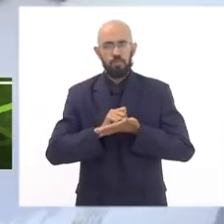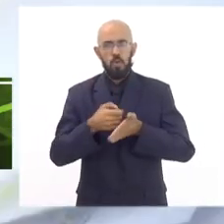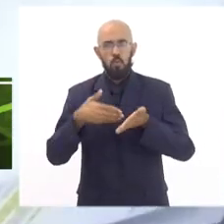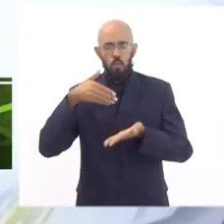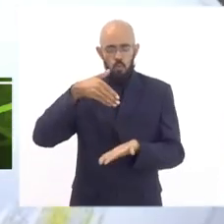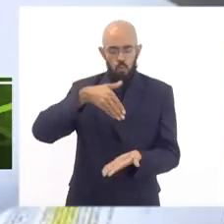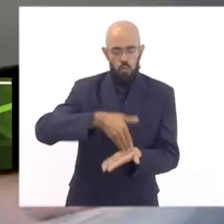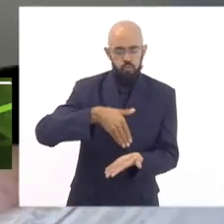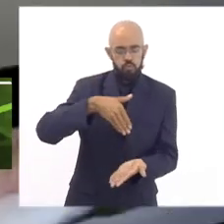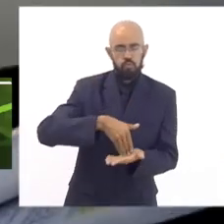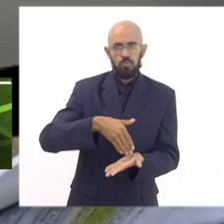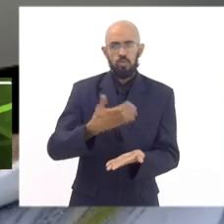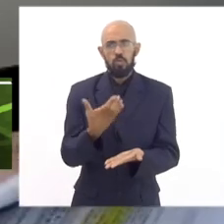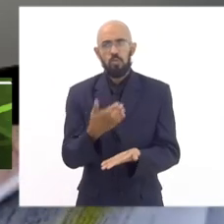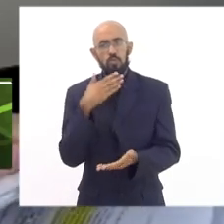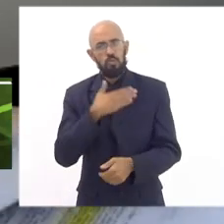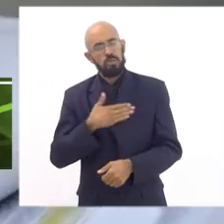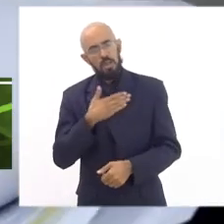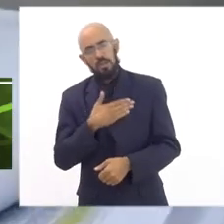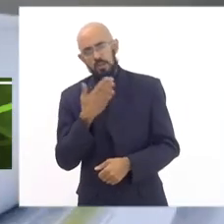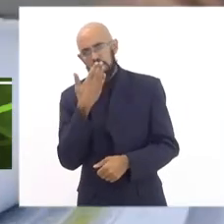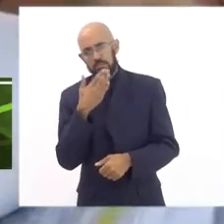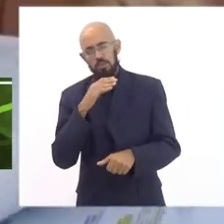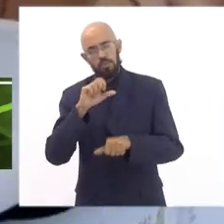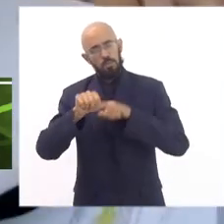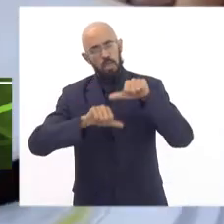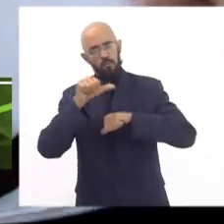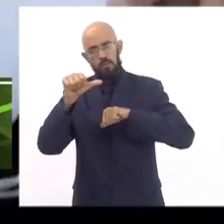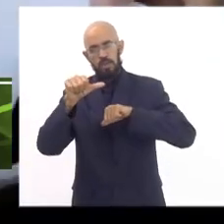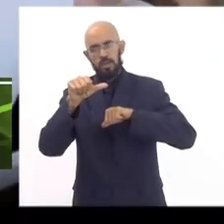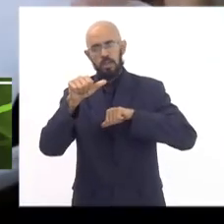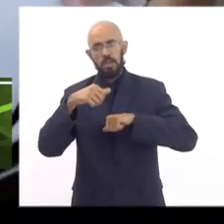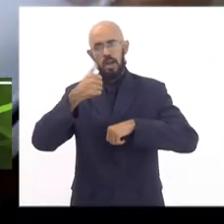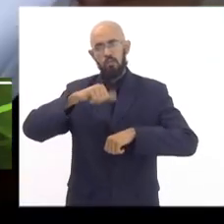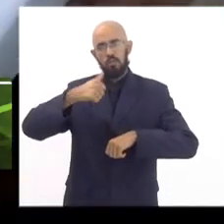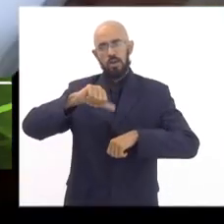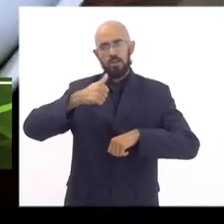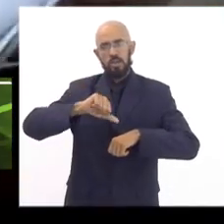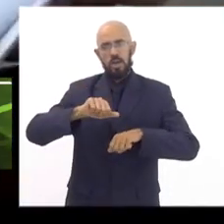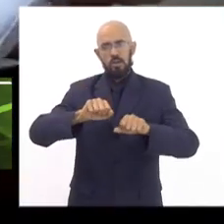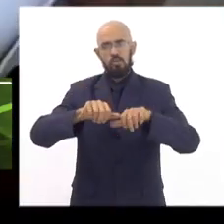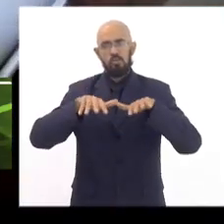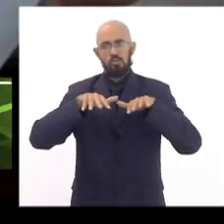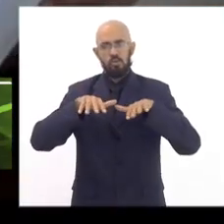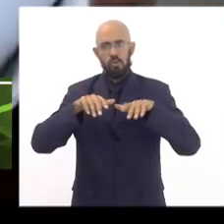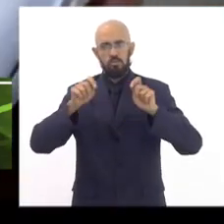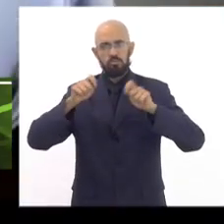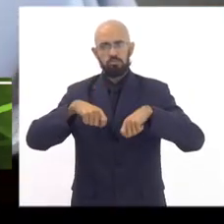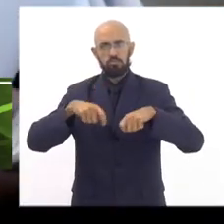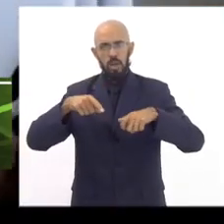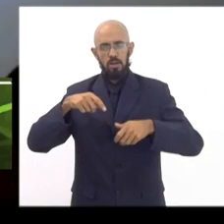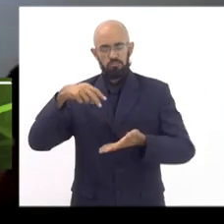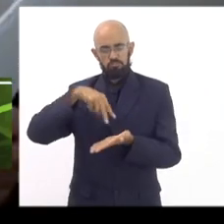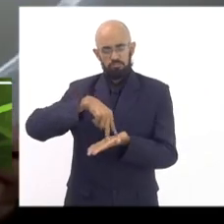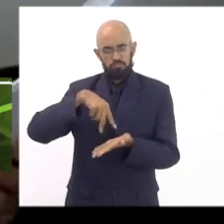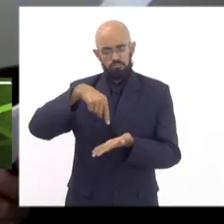queria pedir a Vossa Excelência se a gente pudesse inverter e examiná-lo ainda com quórum, de pé